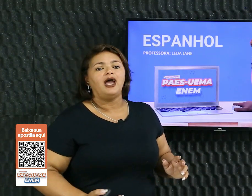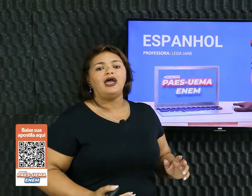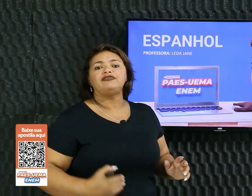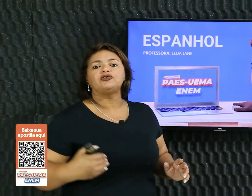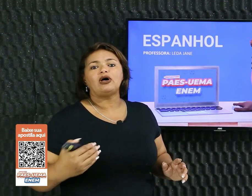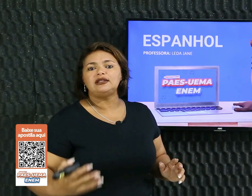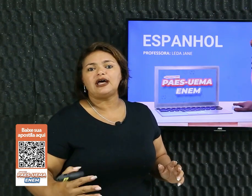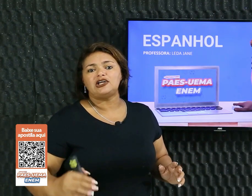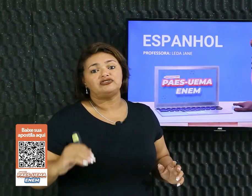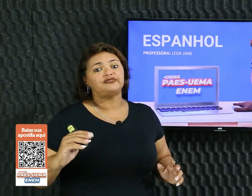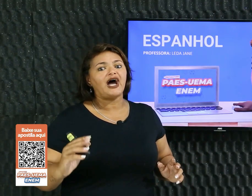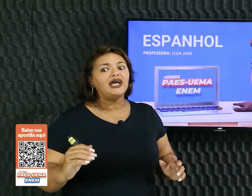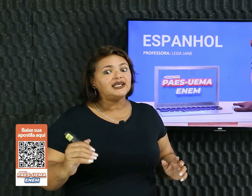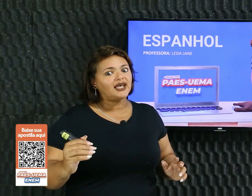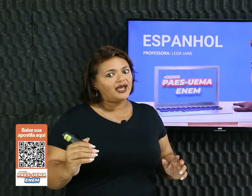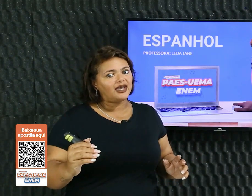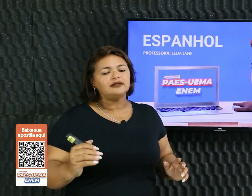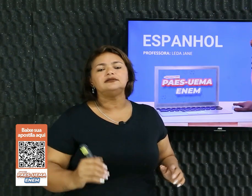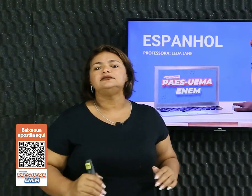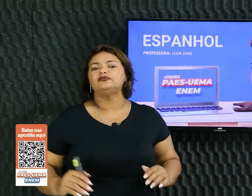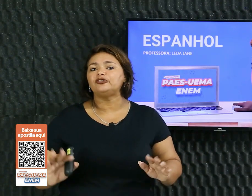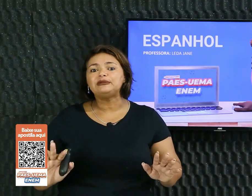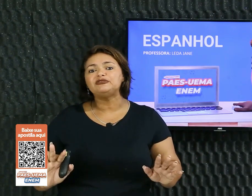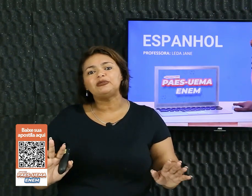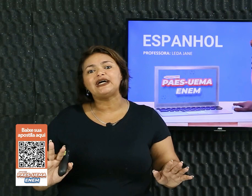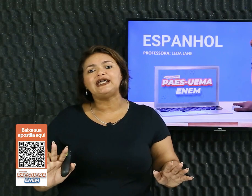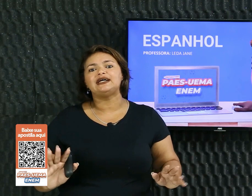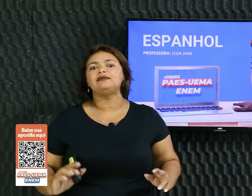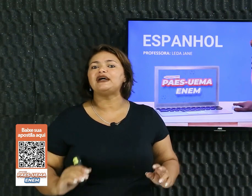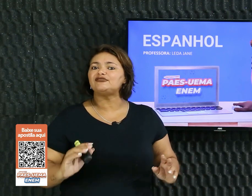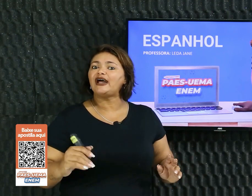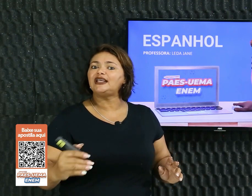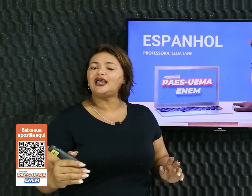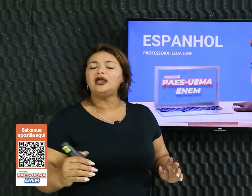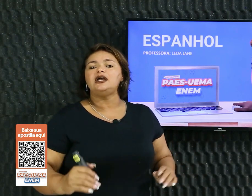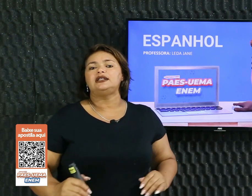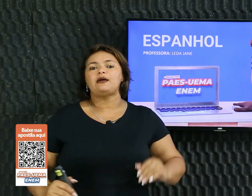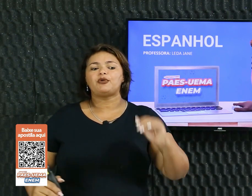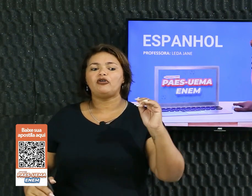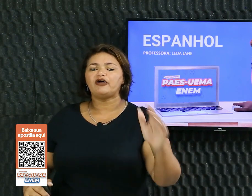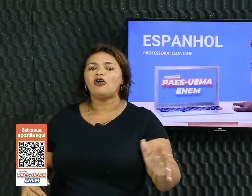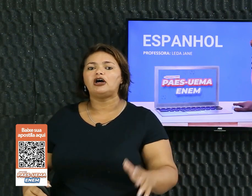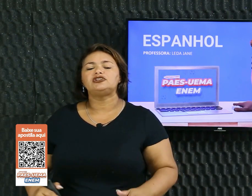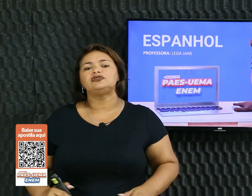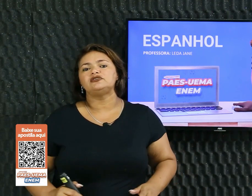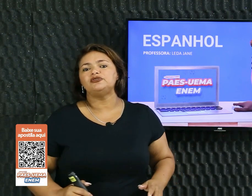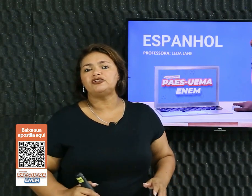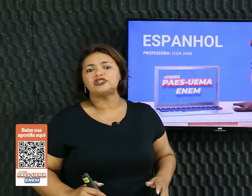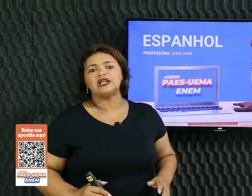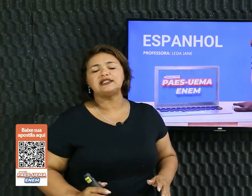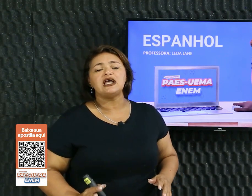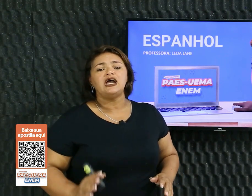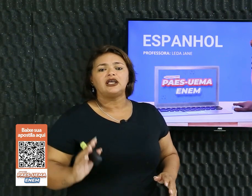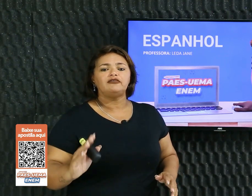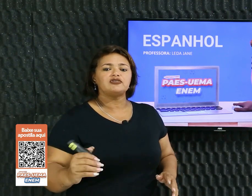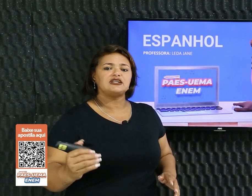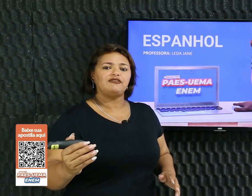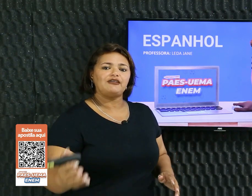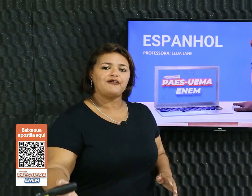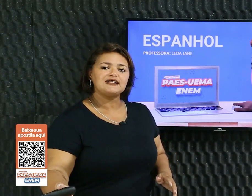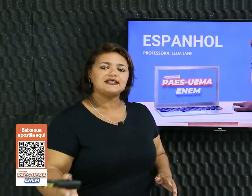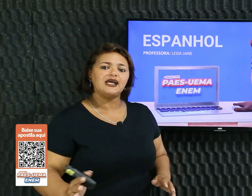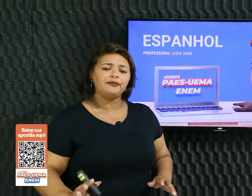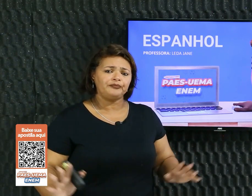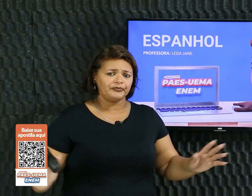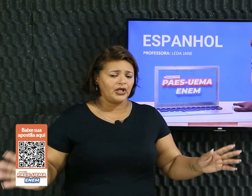qualquer eventualidade. Vai que, não vamos dar ideia, né? Mas vai que na prova agora de 2023, que você